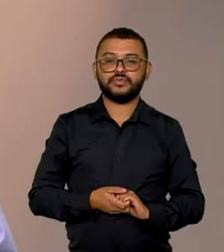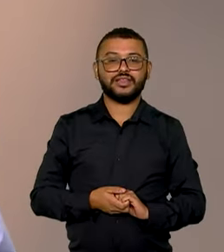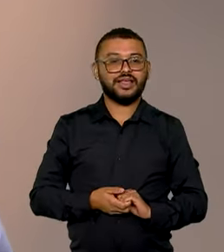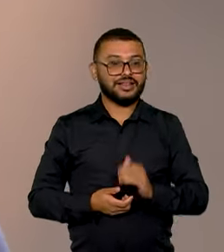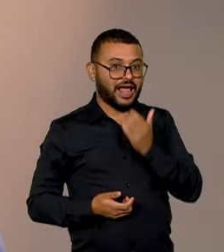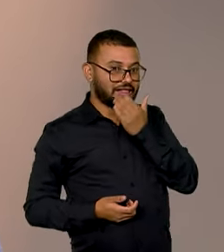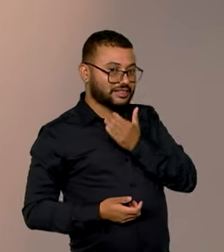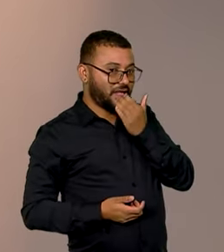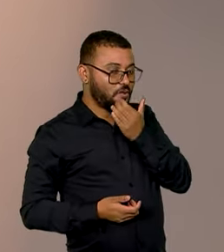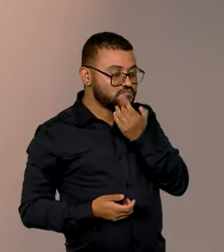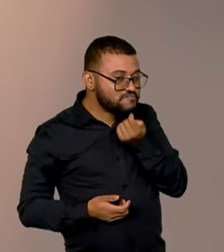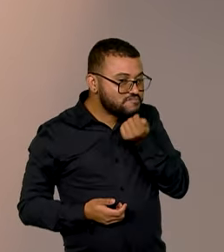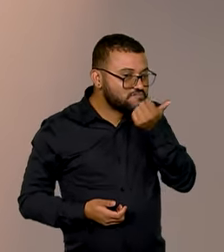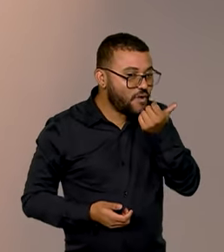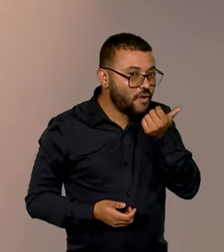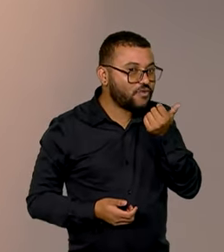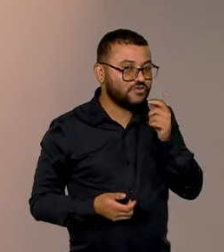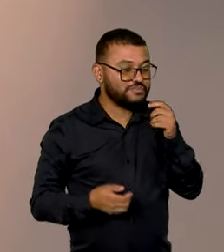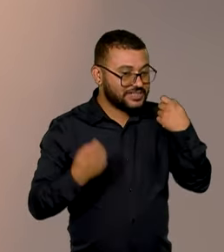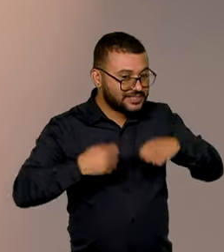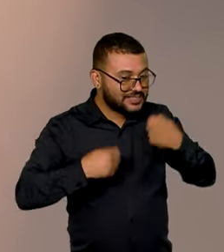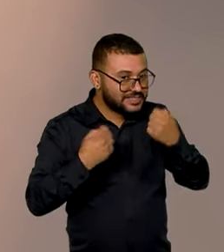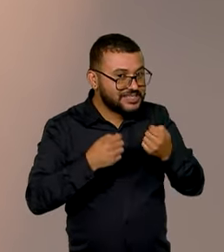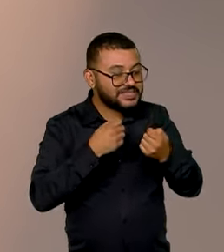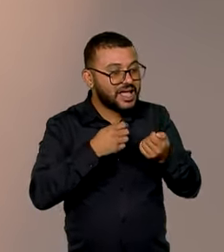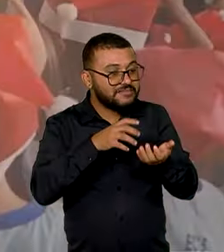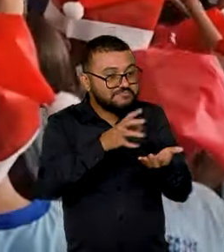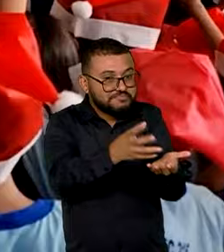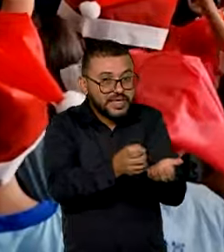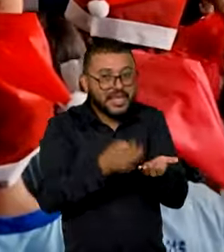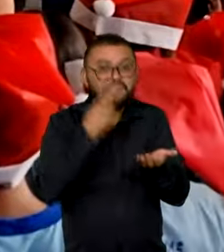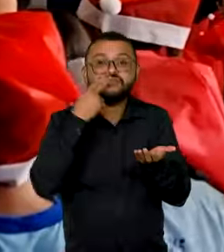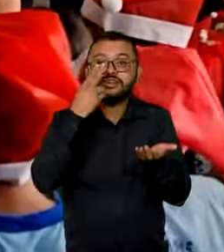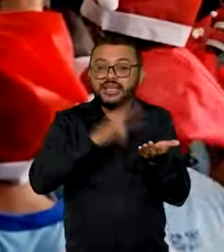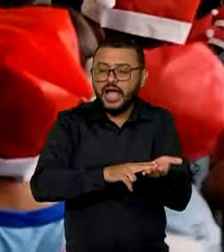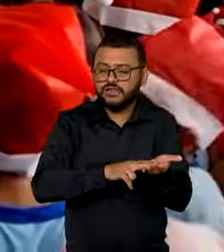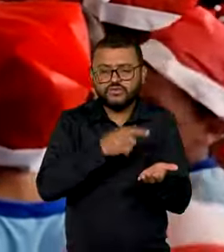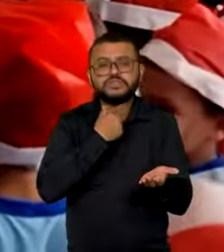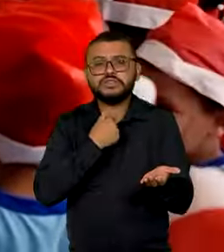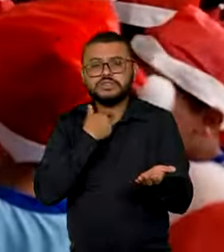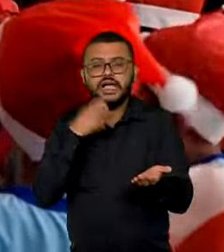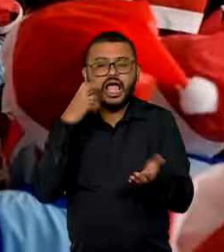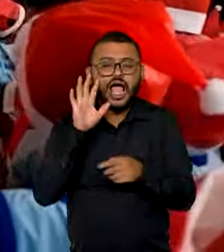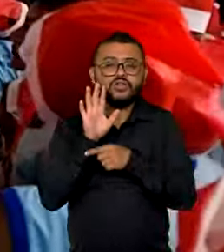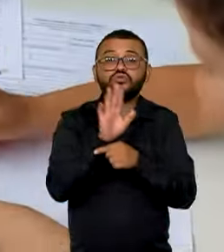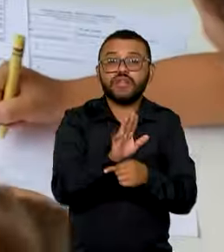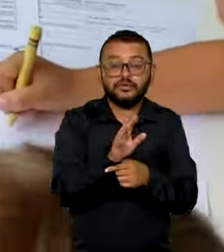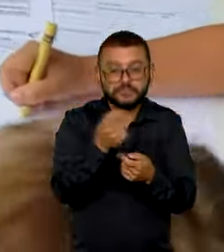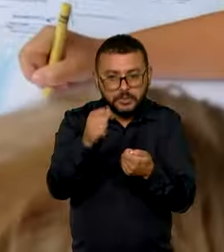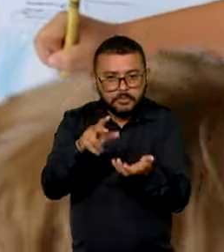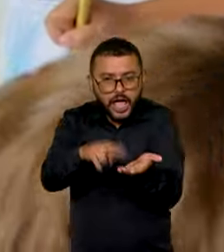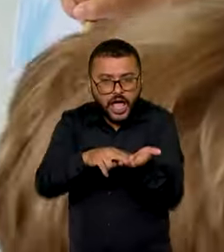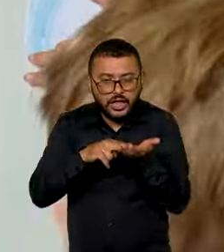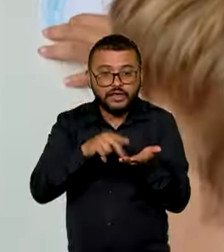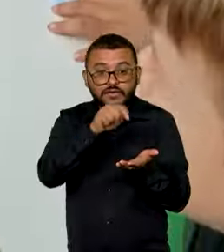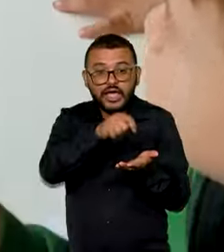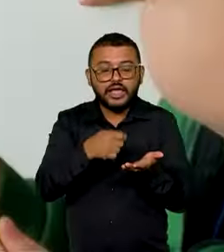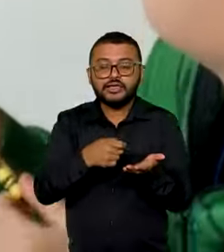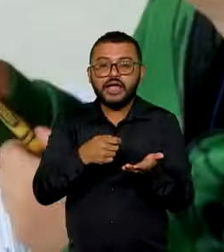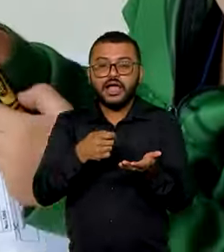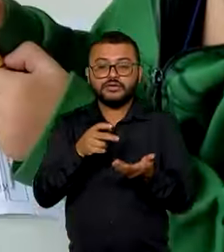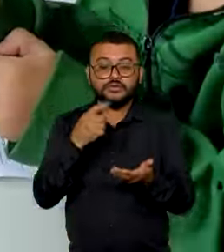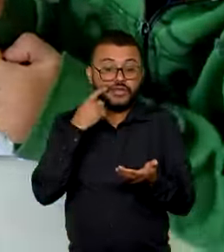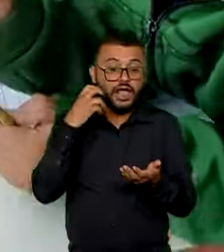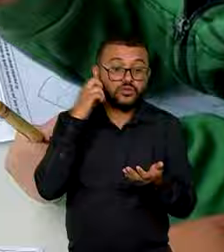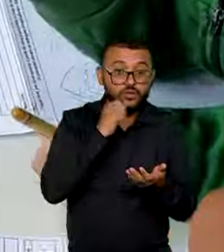Natal chegando e quem não adotou uma cartinha do Papai Noel dos Correios ainda dá tempo. A campanha foi prorrogada até o dia 20